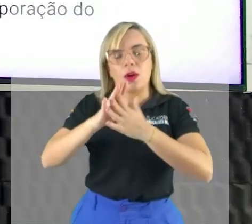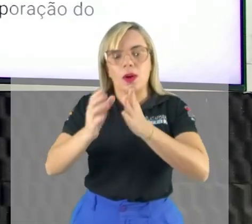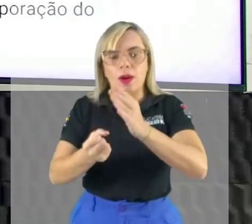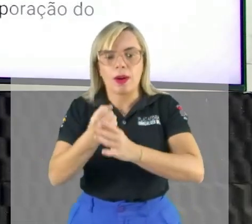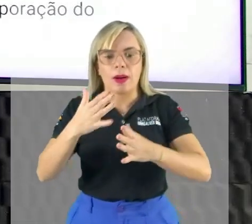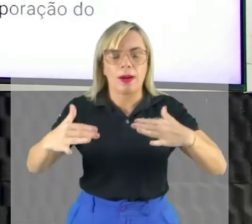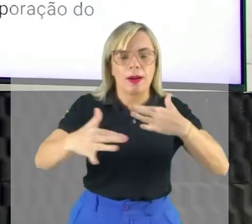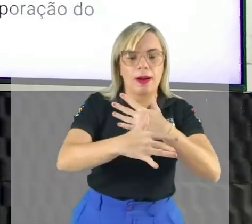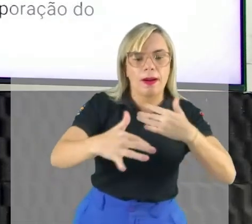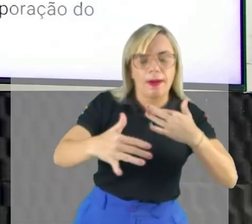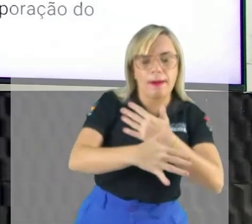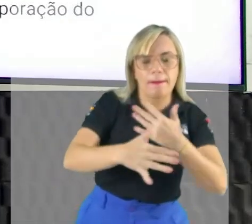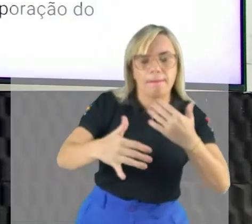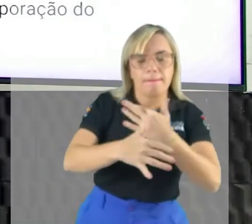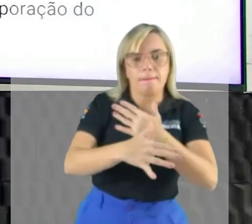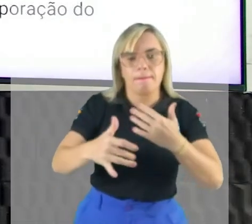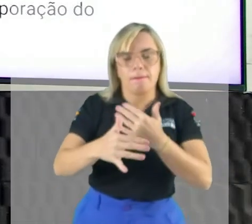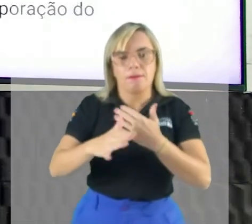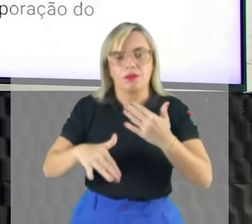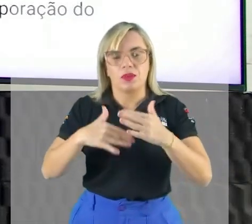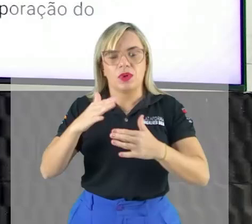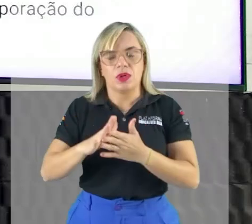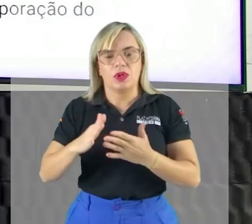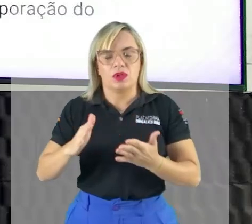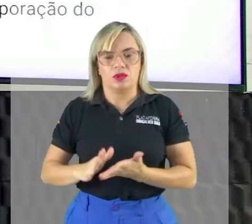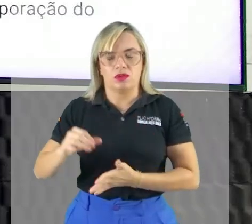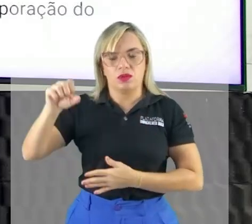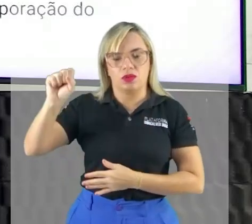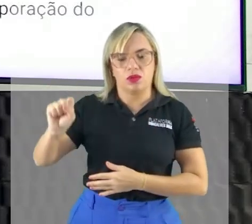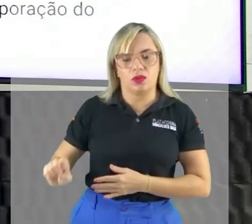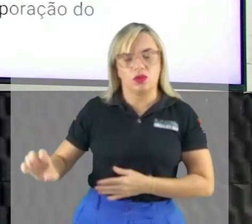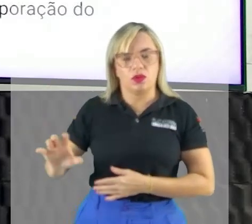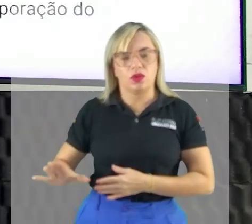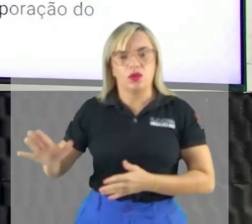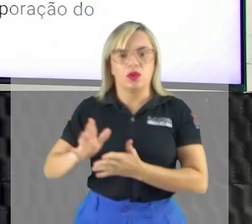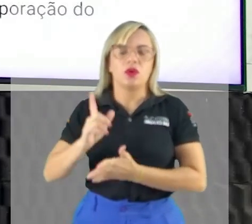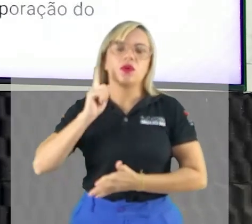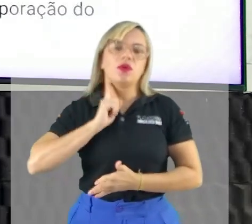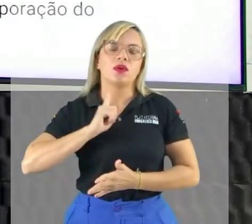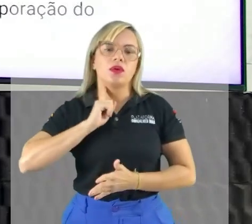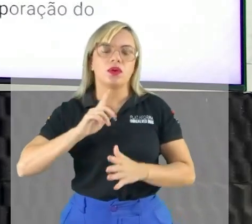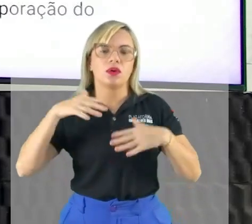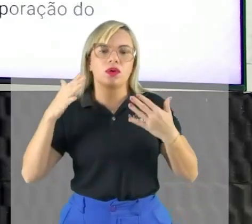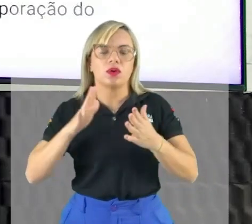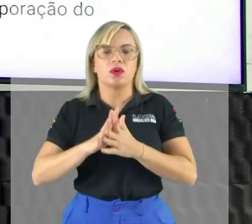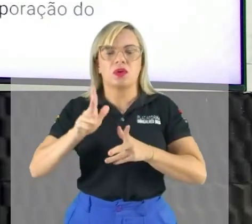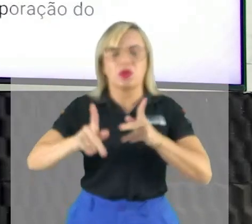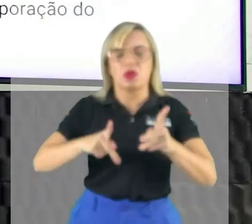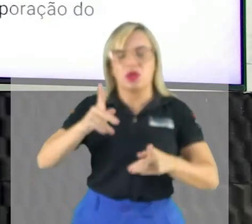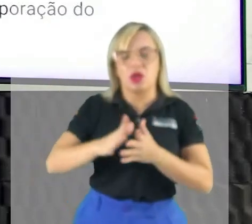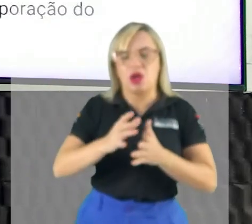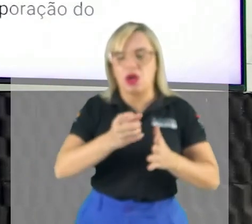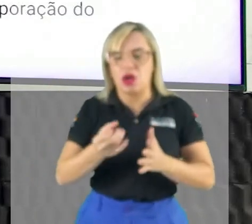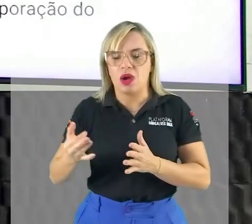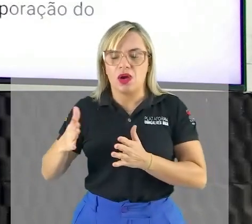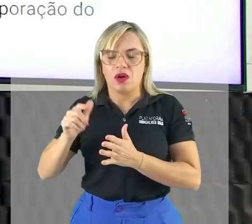principalmente aquelas cidades ali do que é hoje a região sudeste então a região das Minas Gerais então ficando altamente povoado porque todo mundo corria para lá e